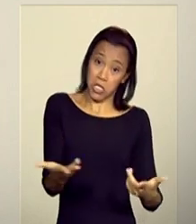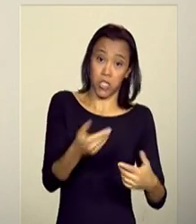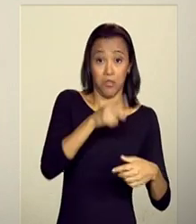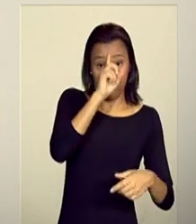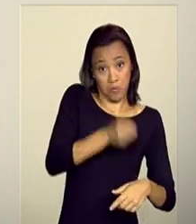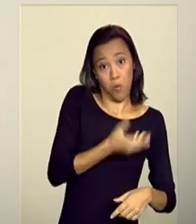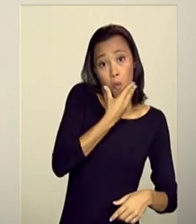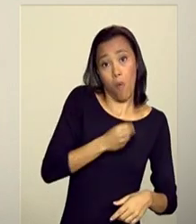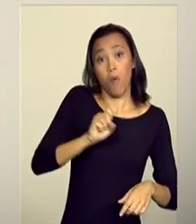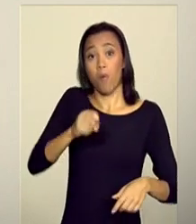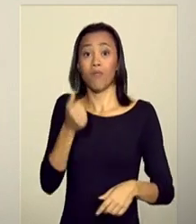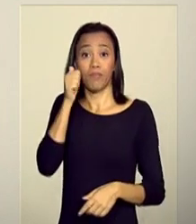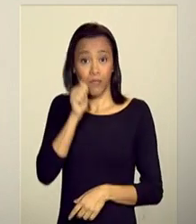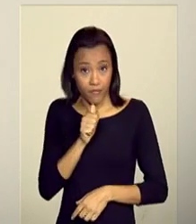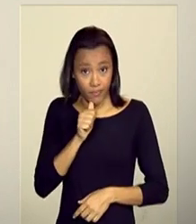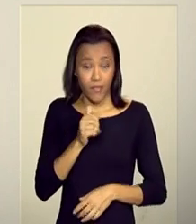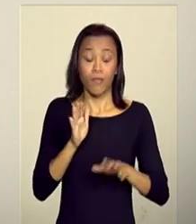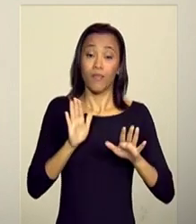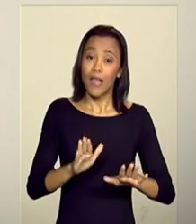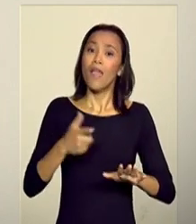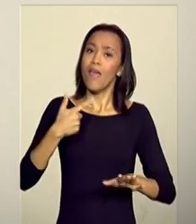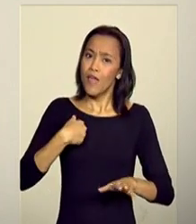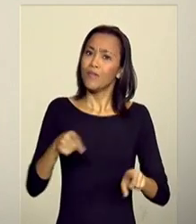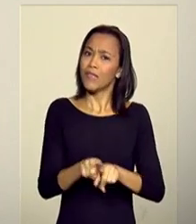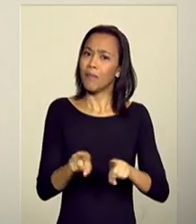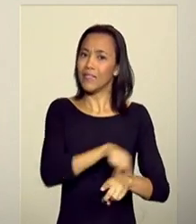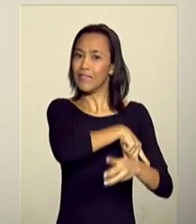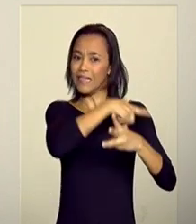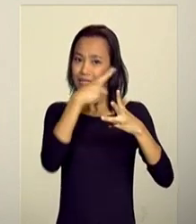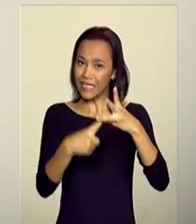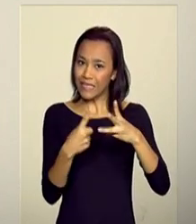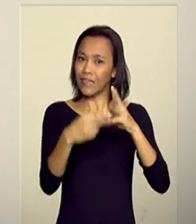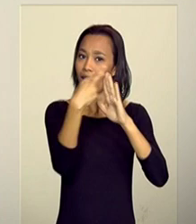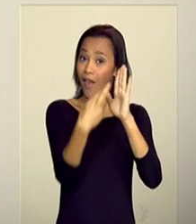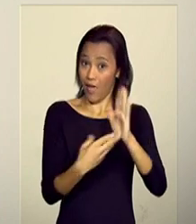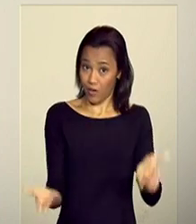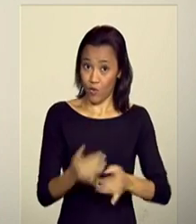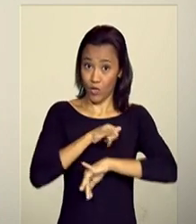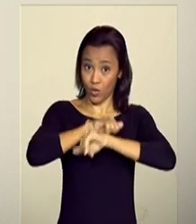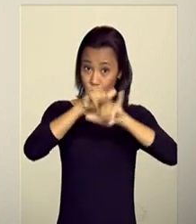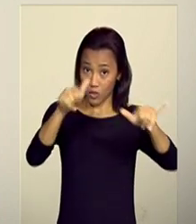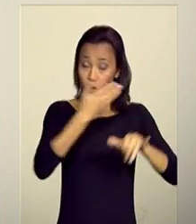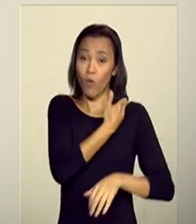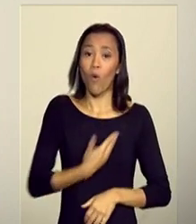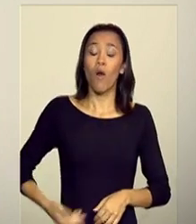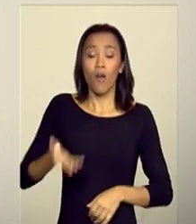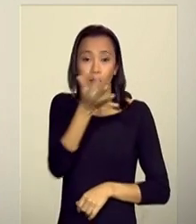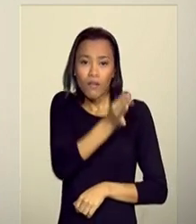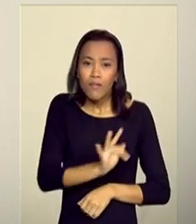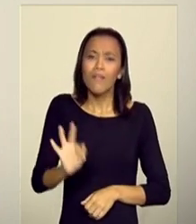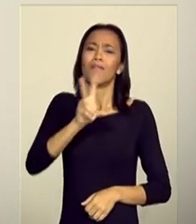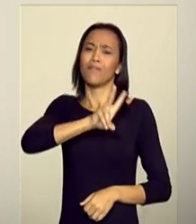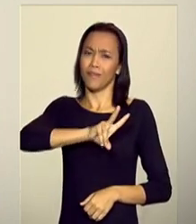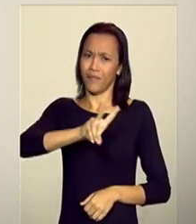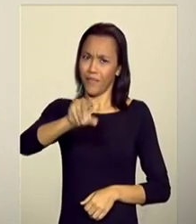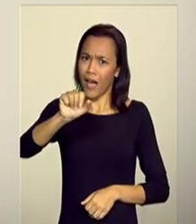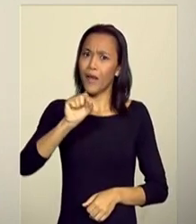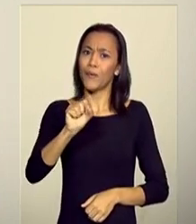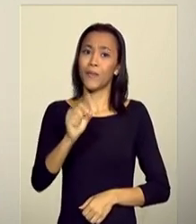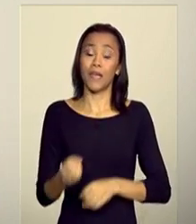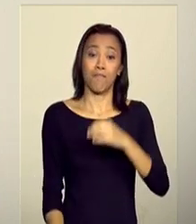comandado por um homem ou por uma mulher passo a terceira medida que anunciou hoje o governo federal vai